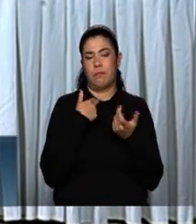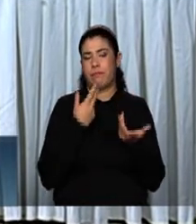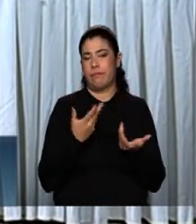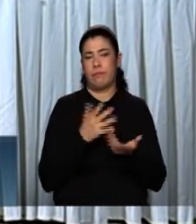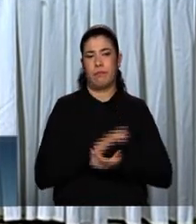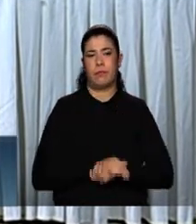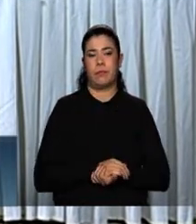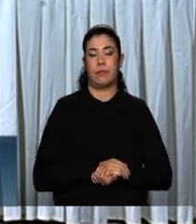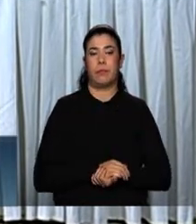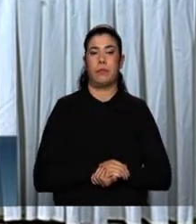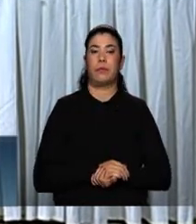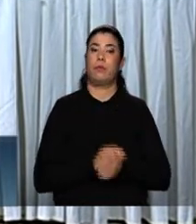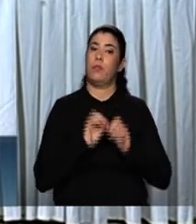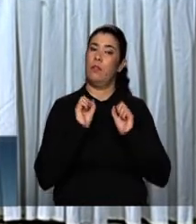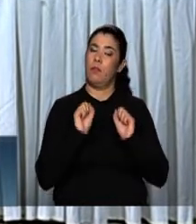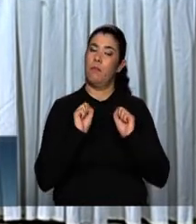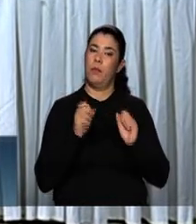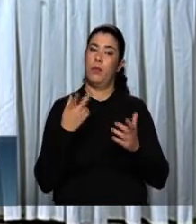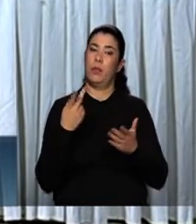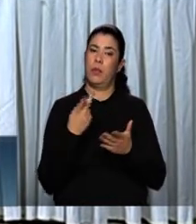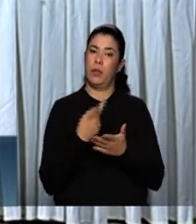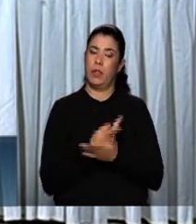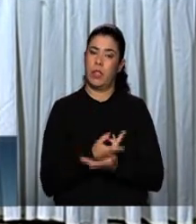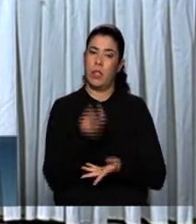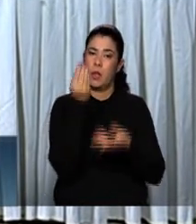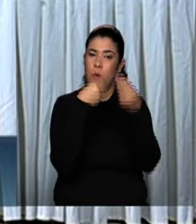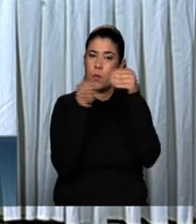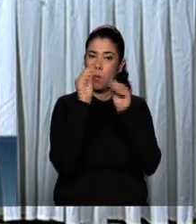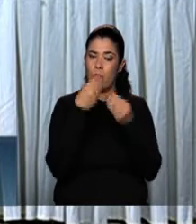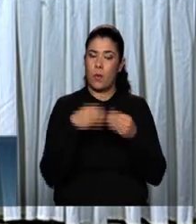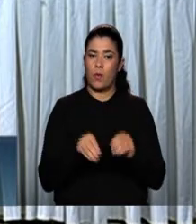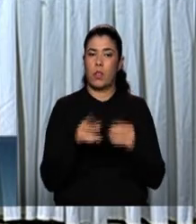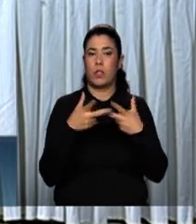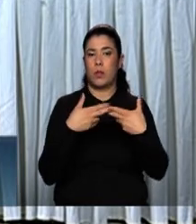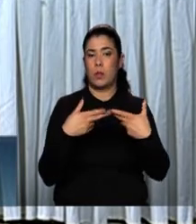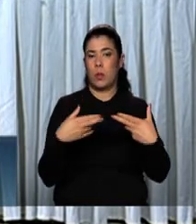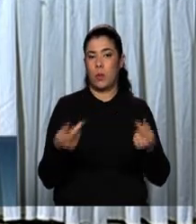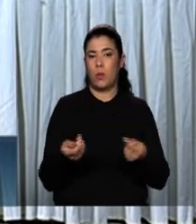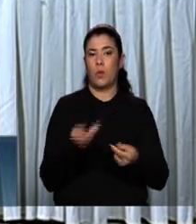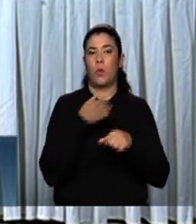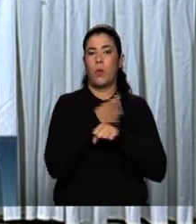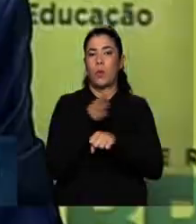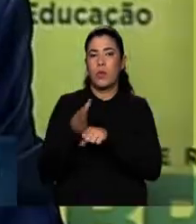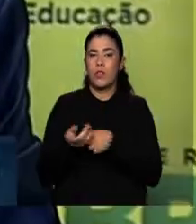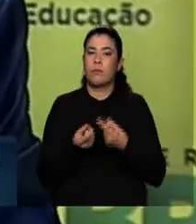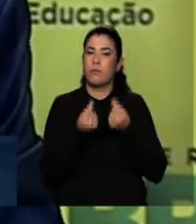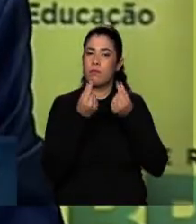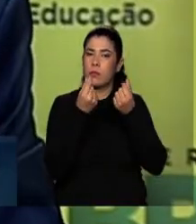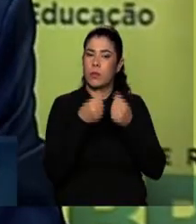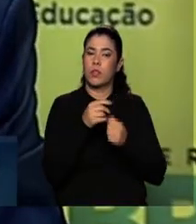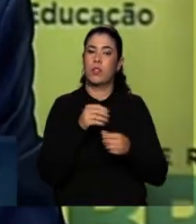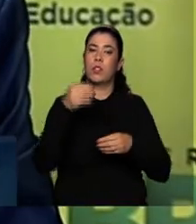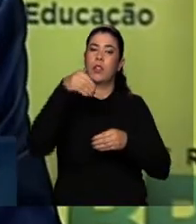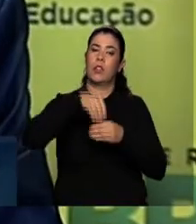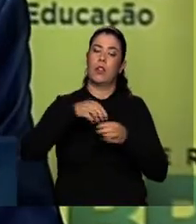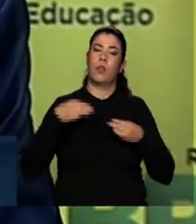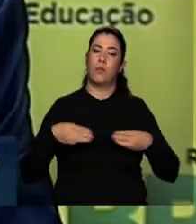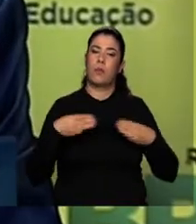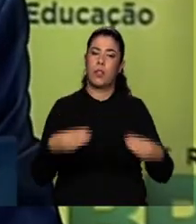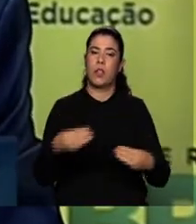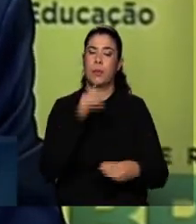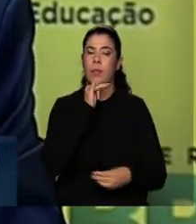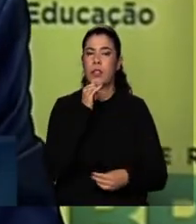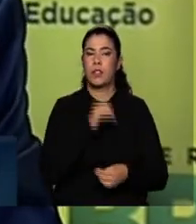Desculpa. A não ser os recursos que já são aplicados nos programas regulares do Ministério, do qual nós cooperamos, para a rede Cegonha, por